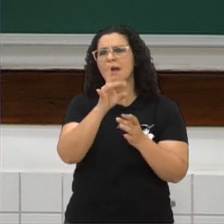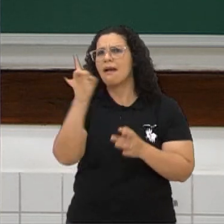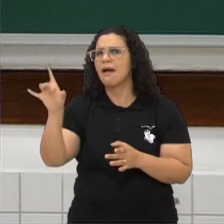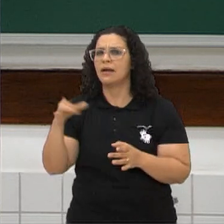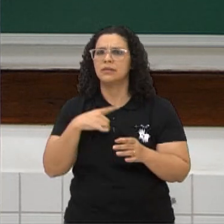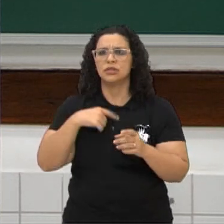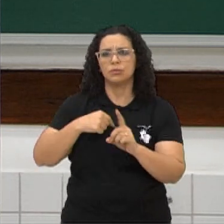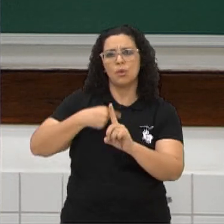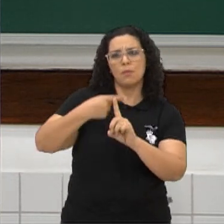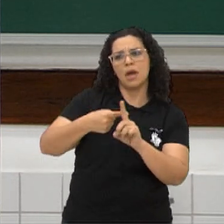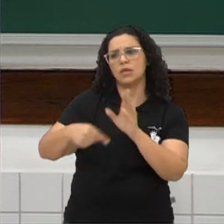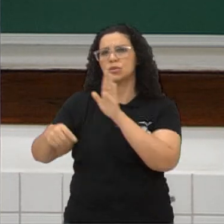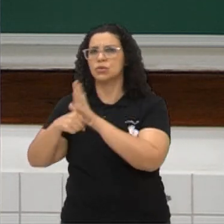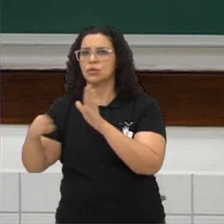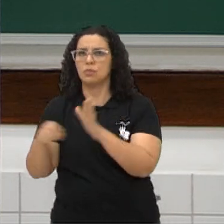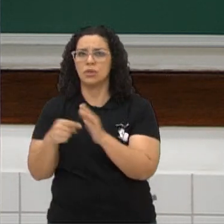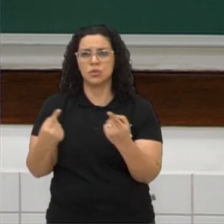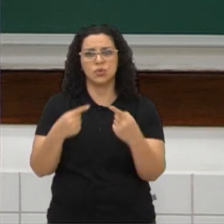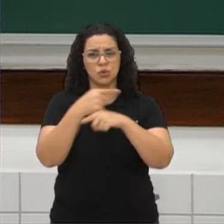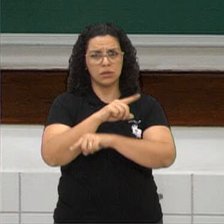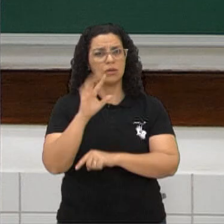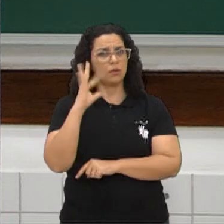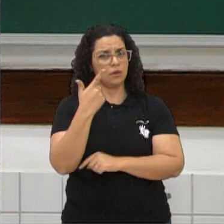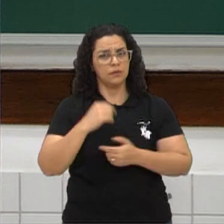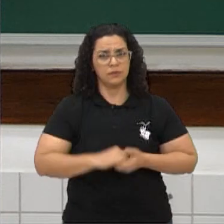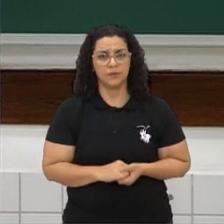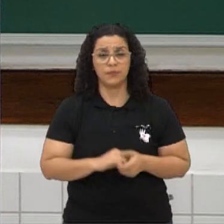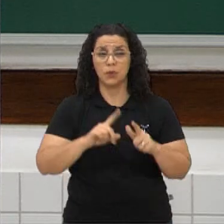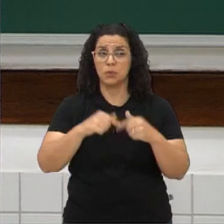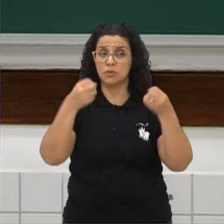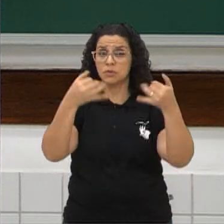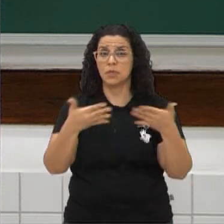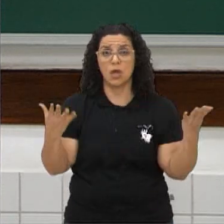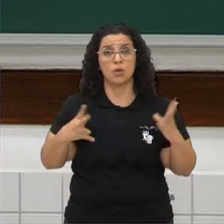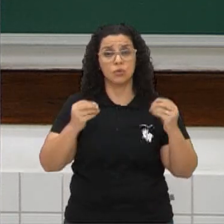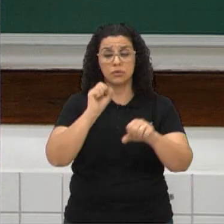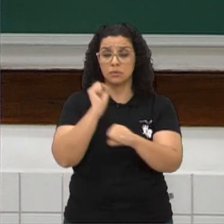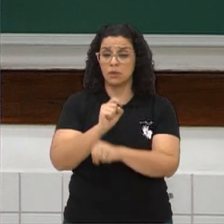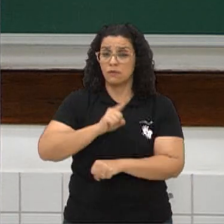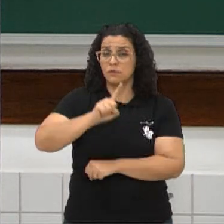no polo oposto do íon que se formou. Tendo dito isso,